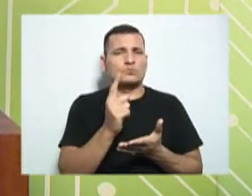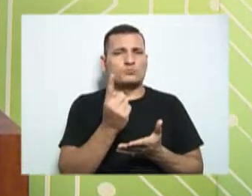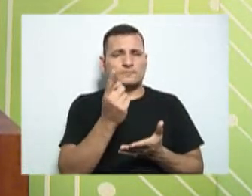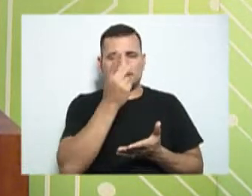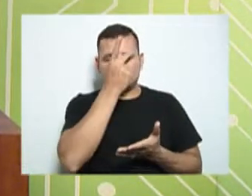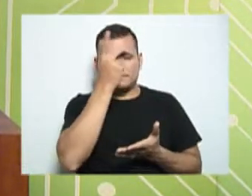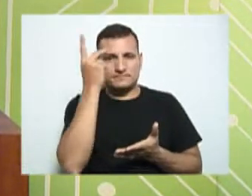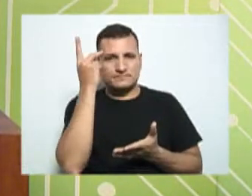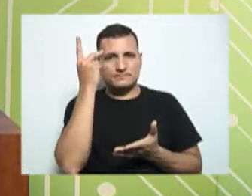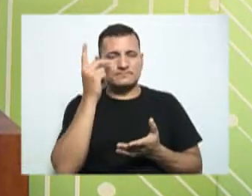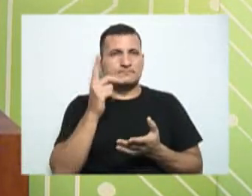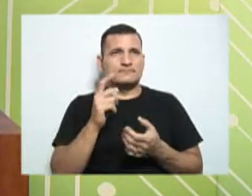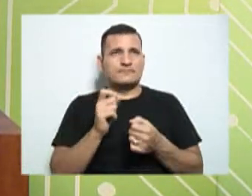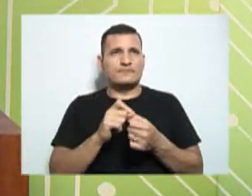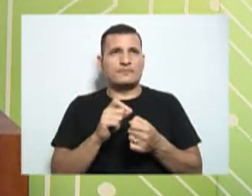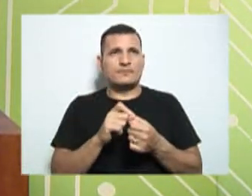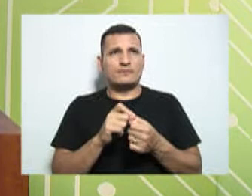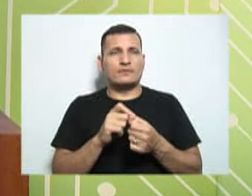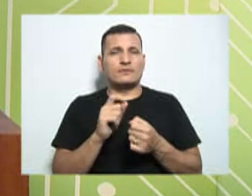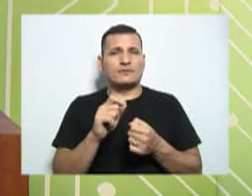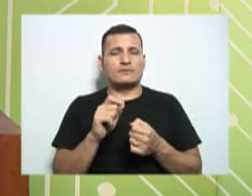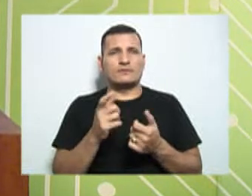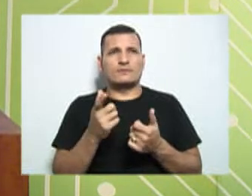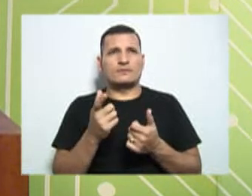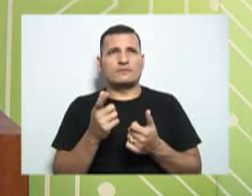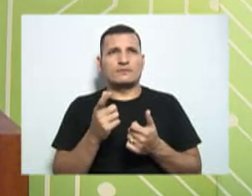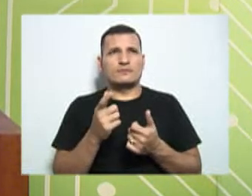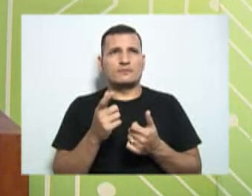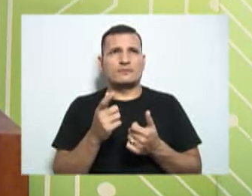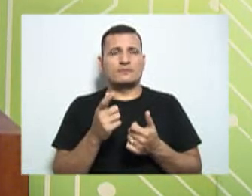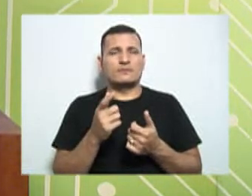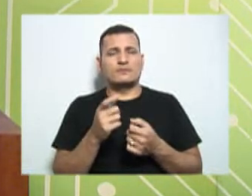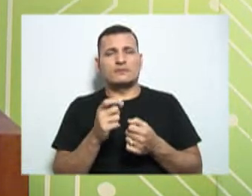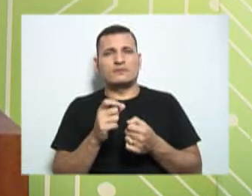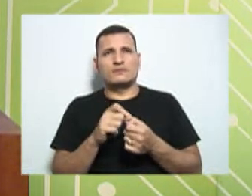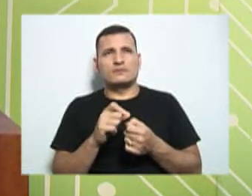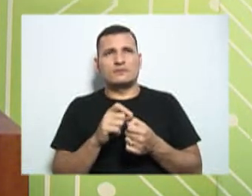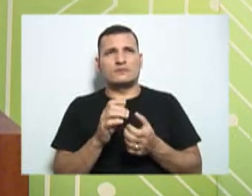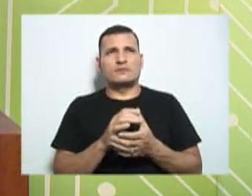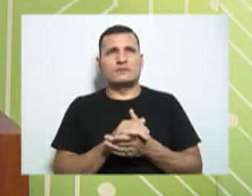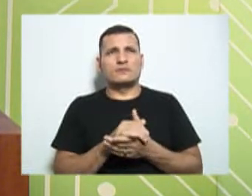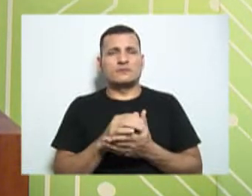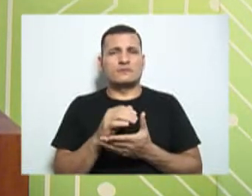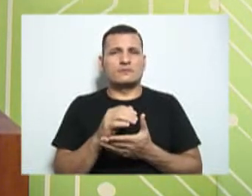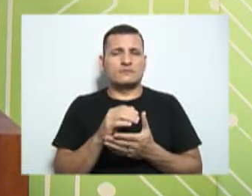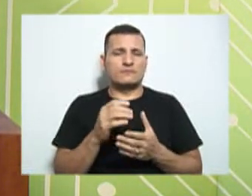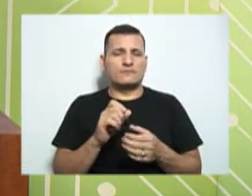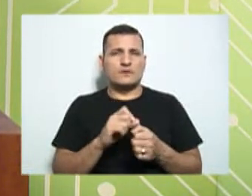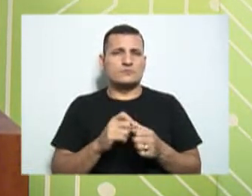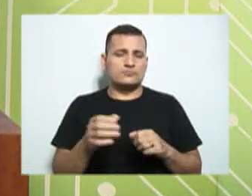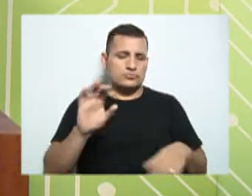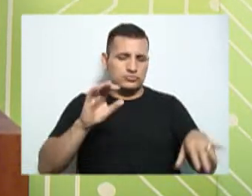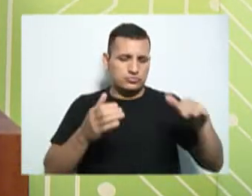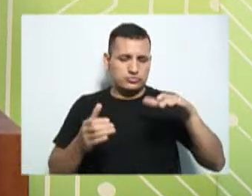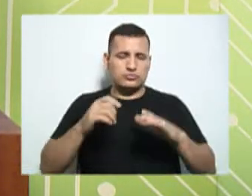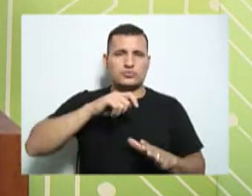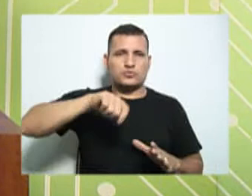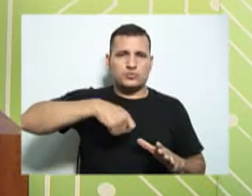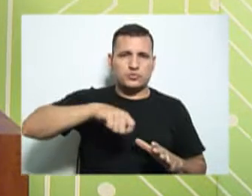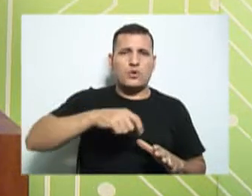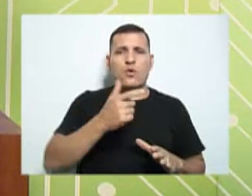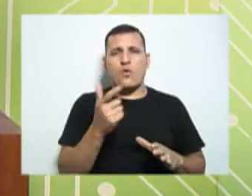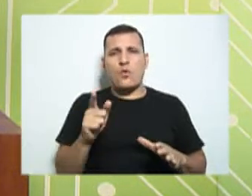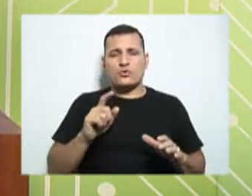pessoas coloca os produtos e faz a questão de mistura o produto, outro vai lá e coloca na forma e